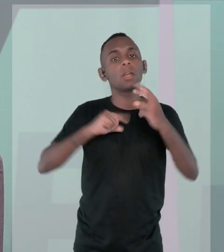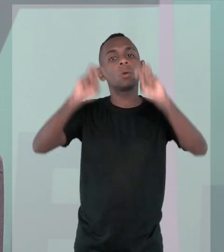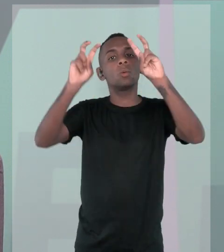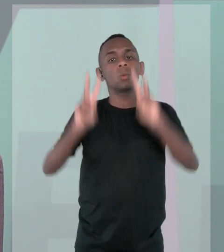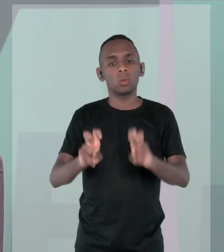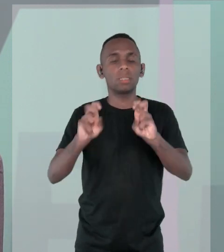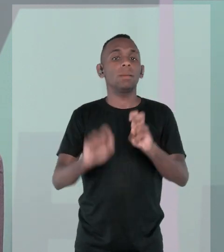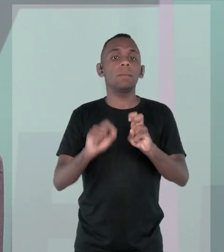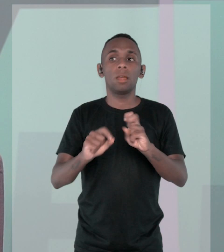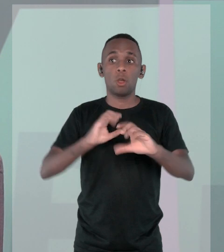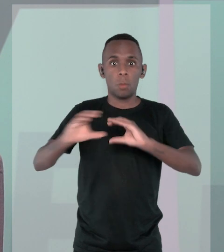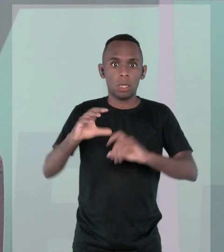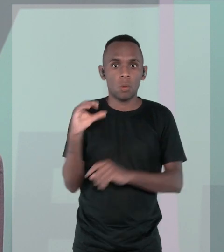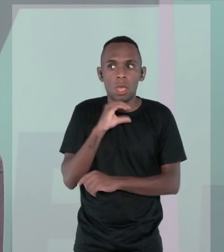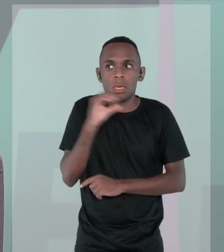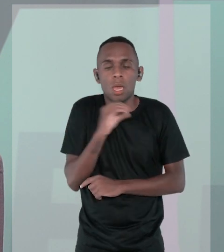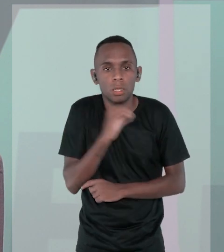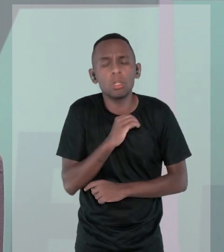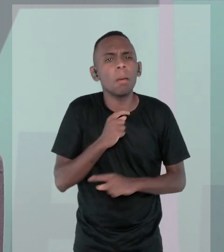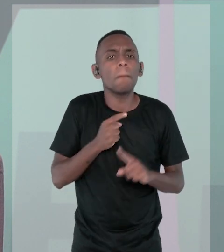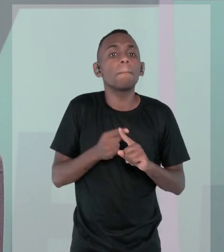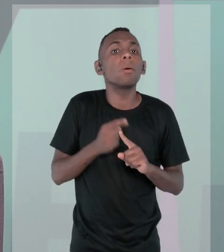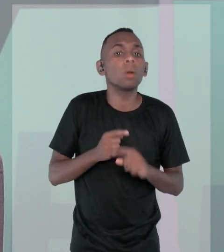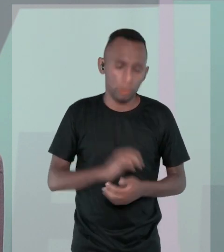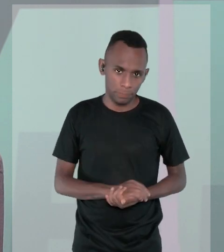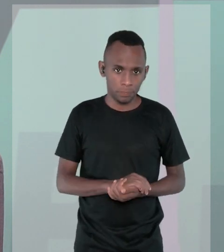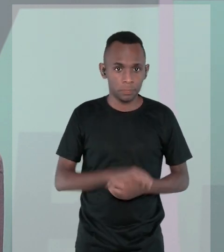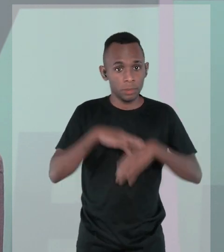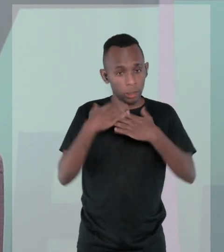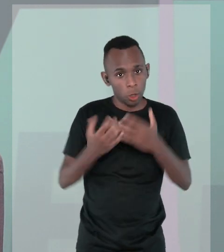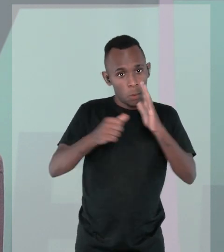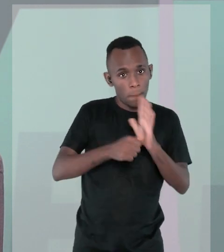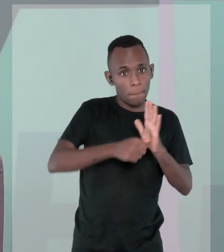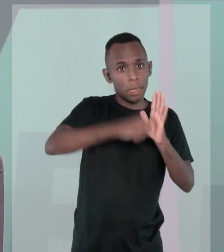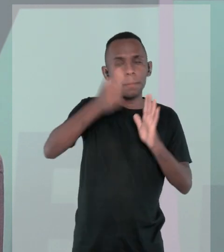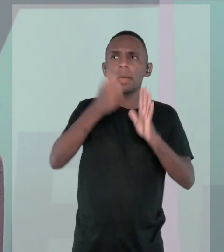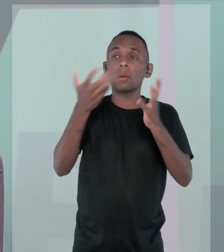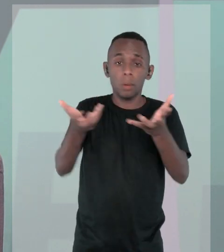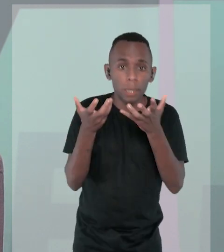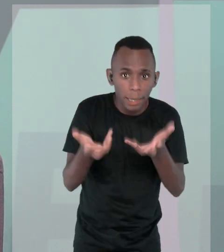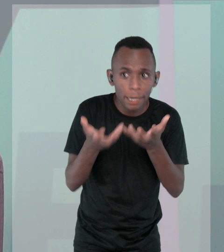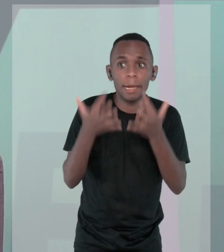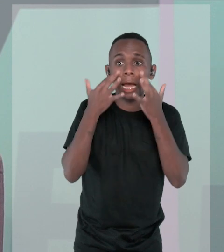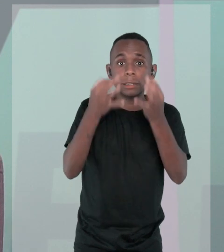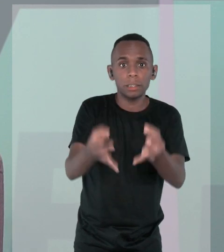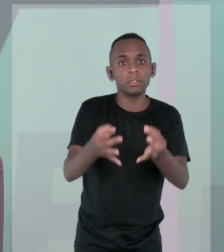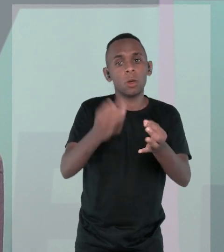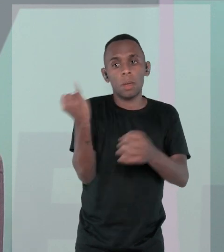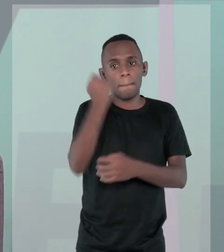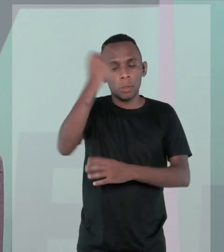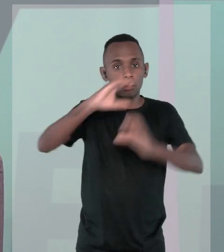subtítulo Comunicação é Quente. Por quê, Chico? Enquanto no primeiro livro a gente queria chamar a atenção para a importância